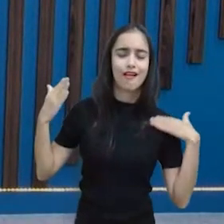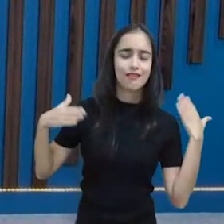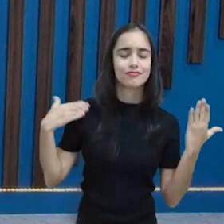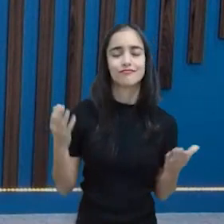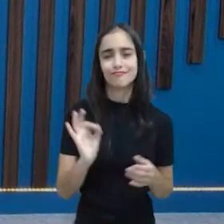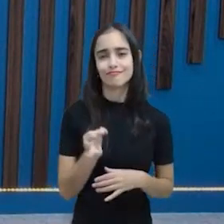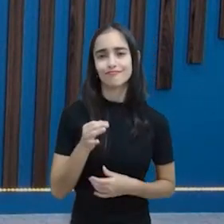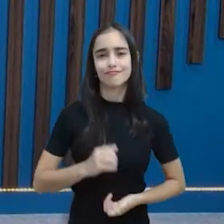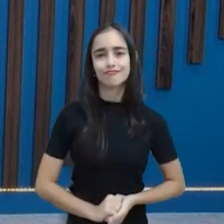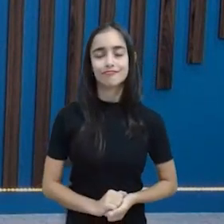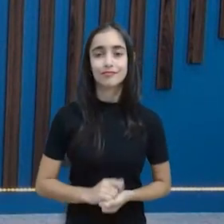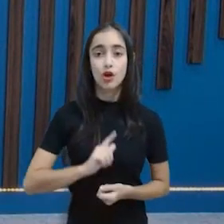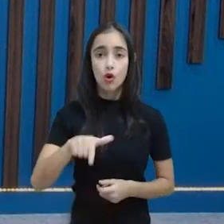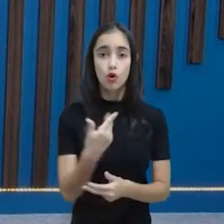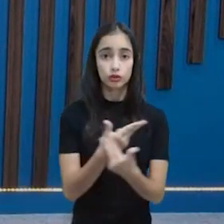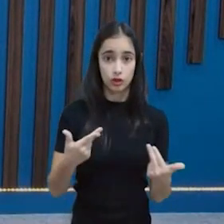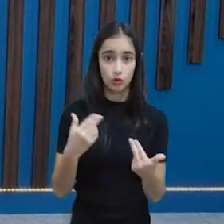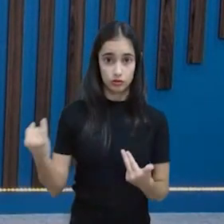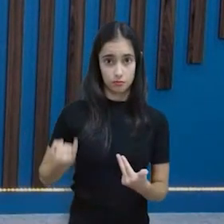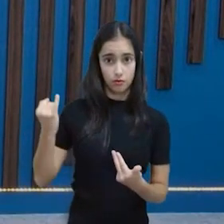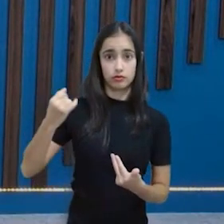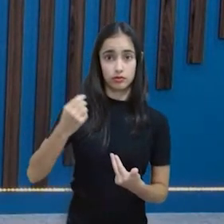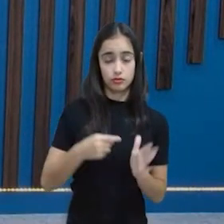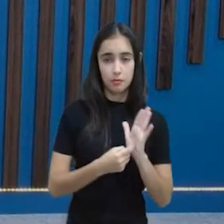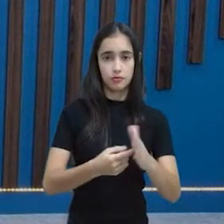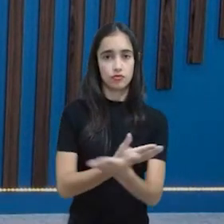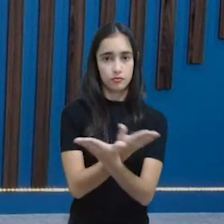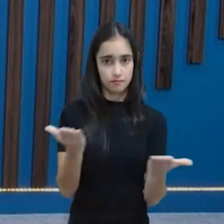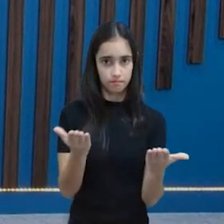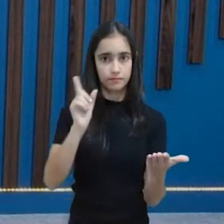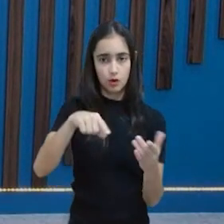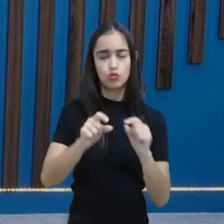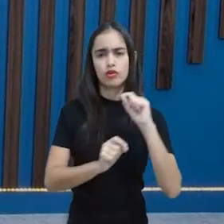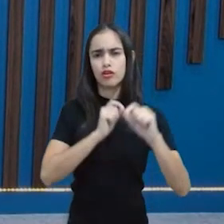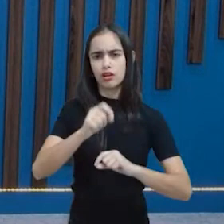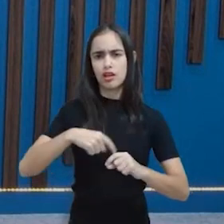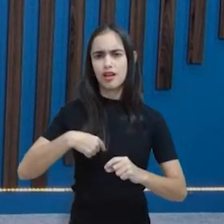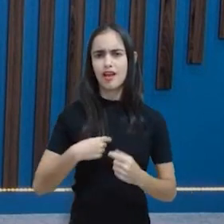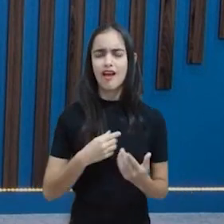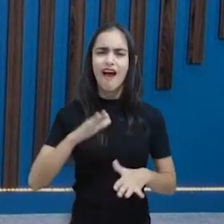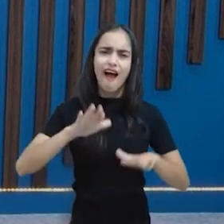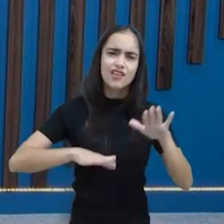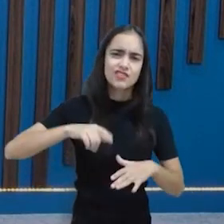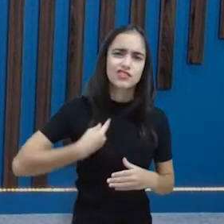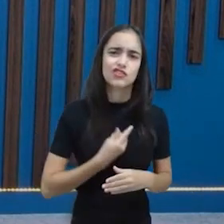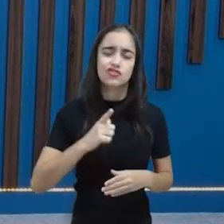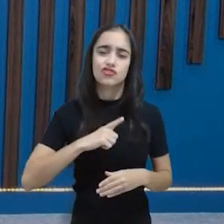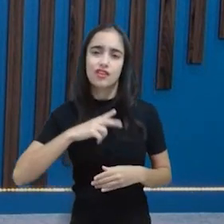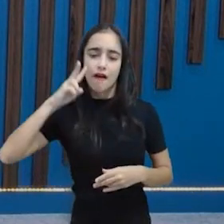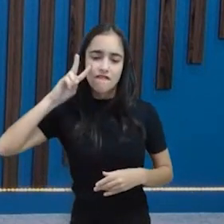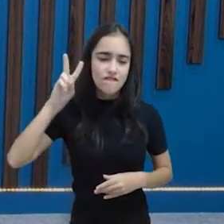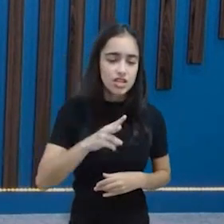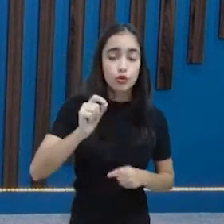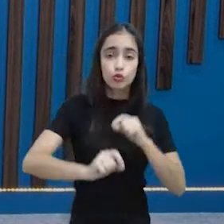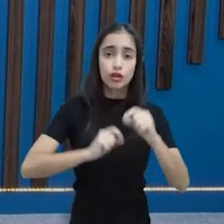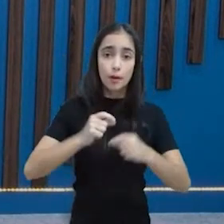que a gente também traga esse link, né? Porque muitas vezes a gente tem a visão de que política é